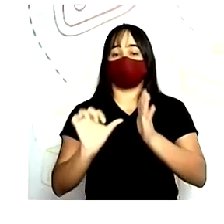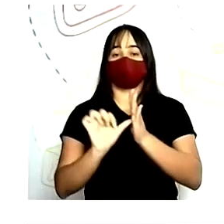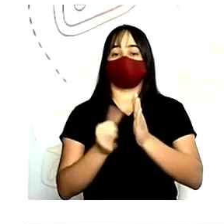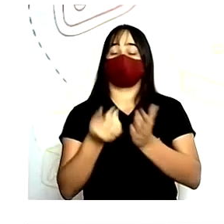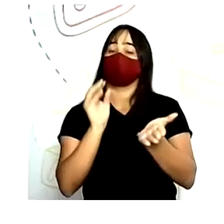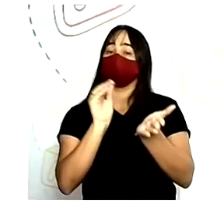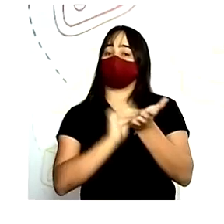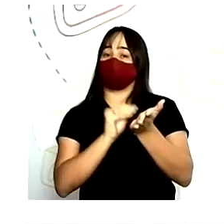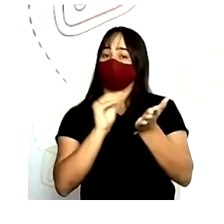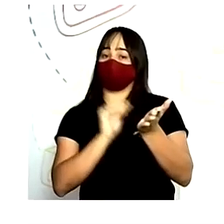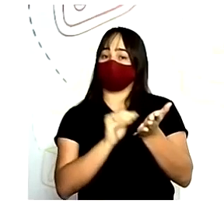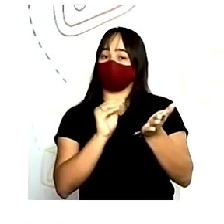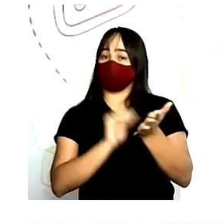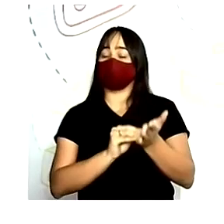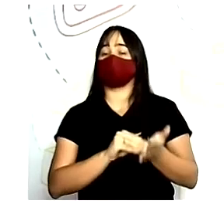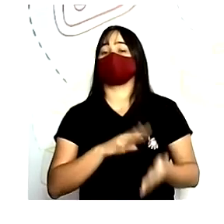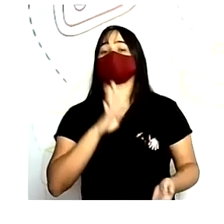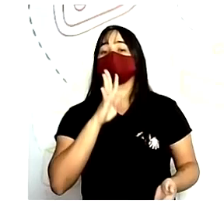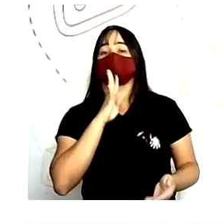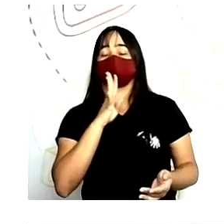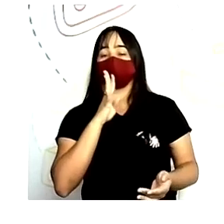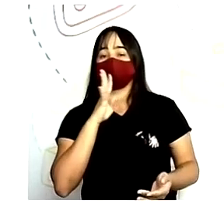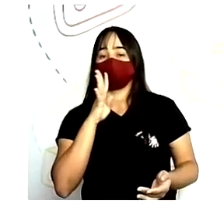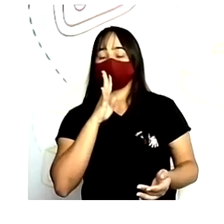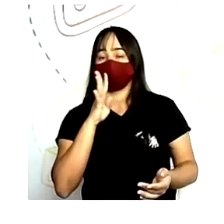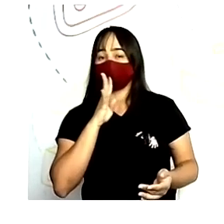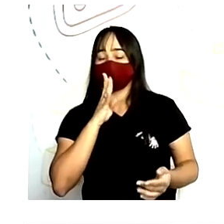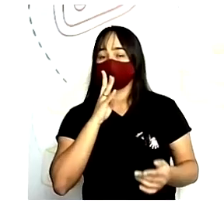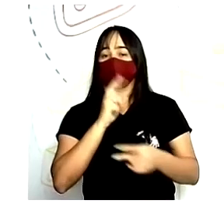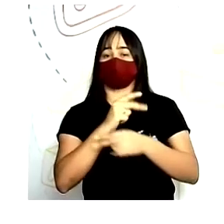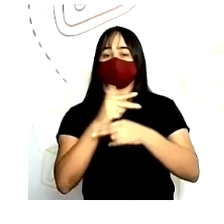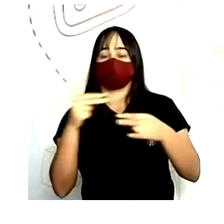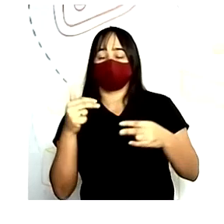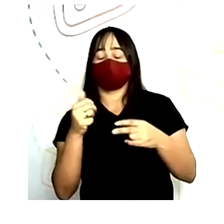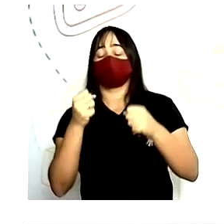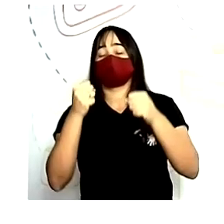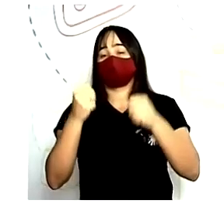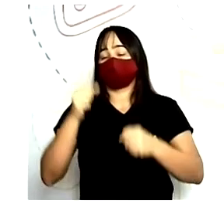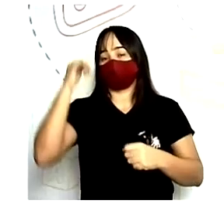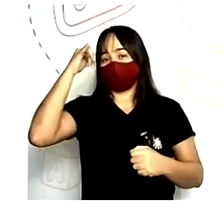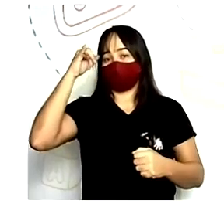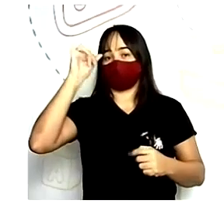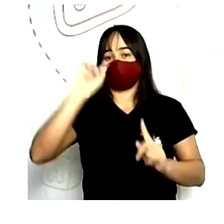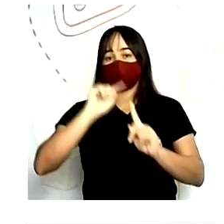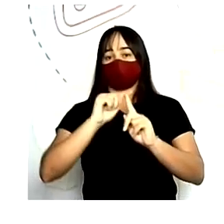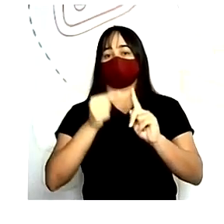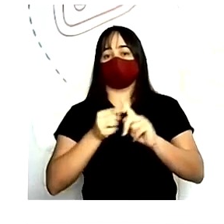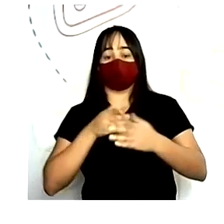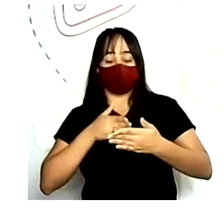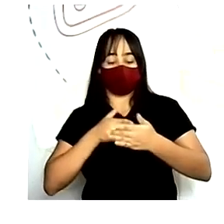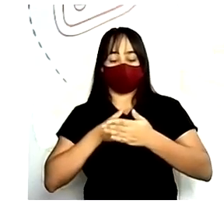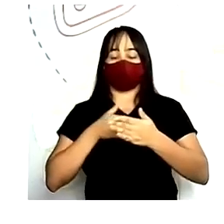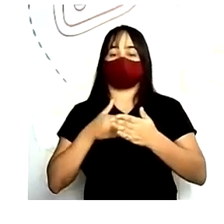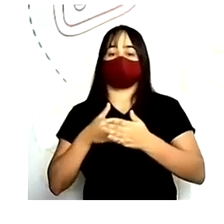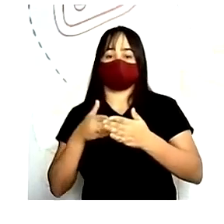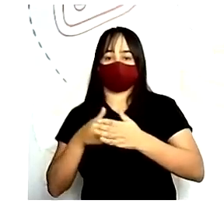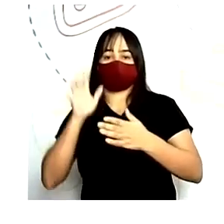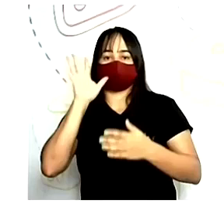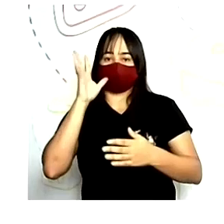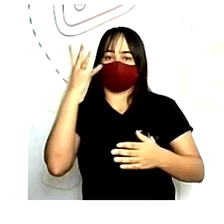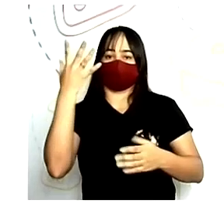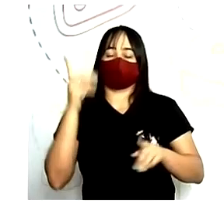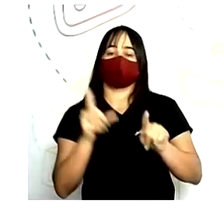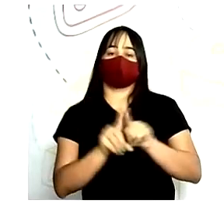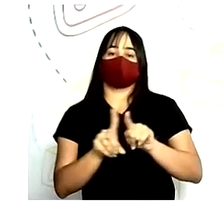falta de conhecimento adequado dos métodos contraceptivos, ou seja, os métodos de impedir que isso aconteça. E também